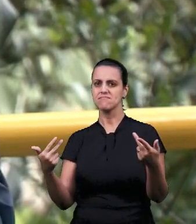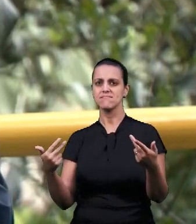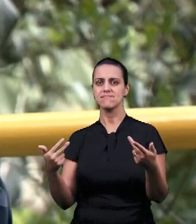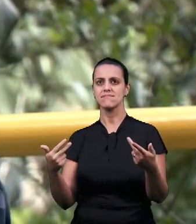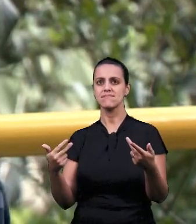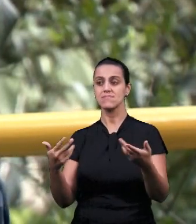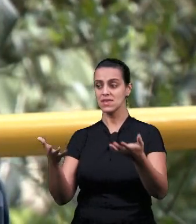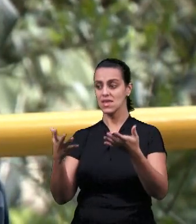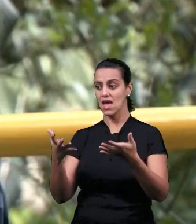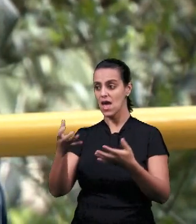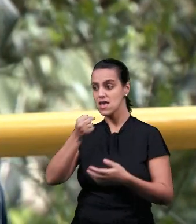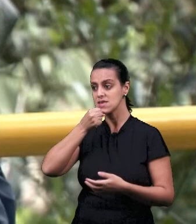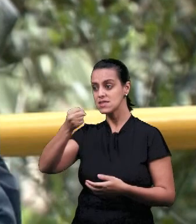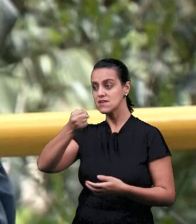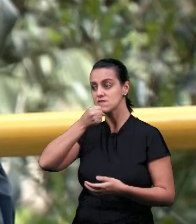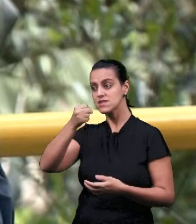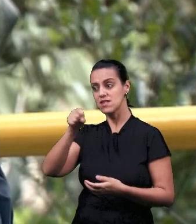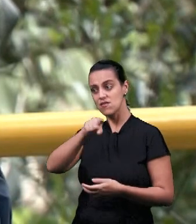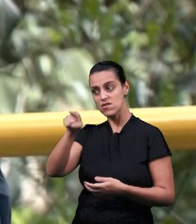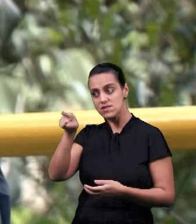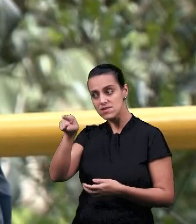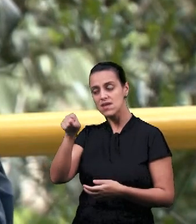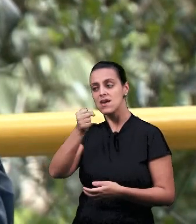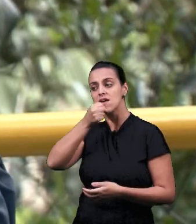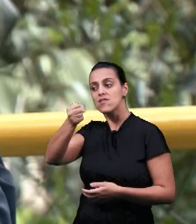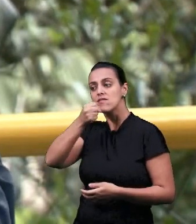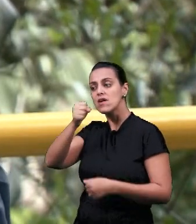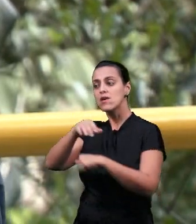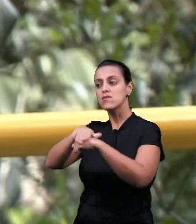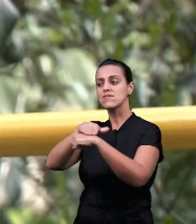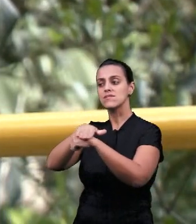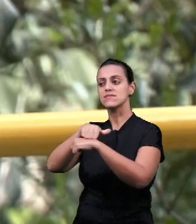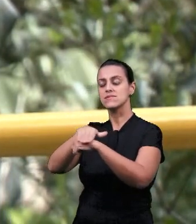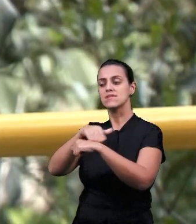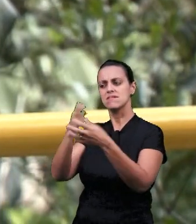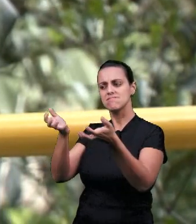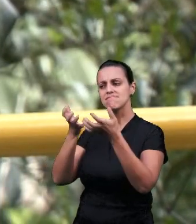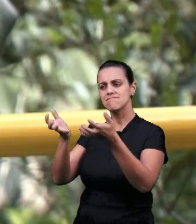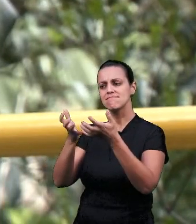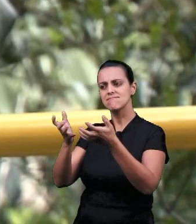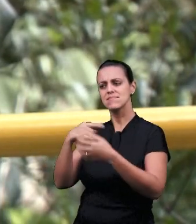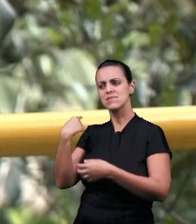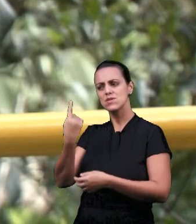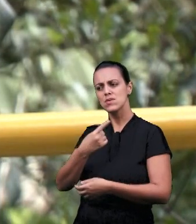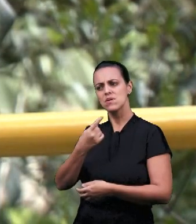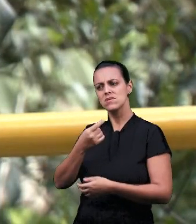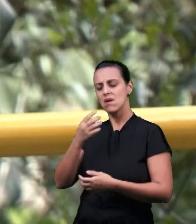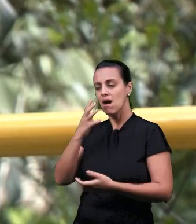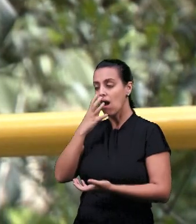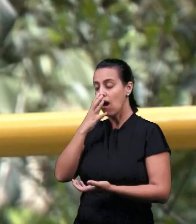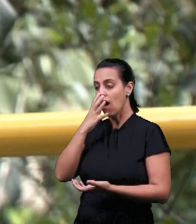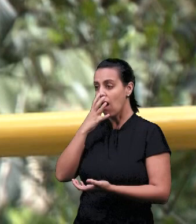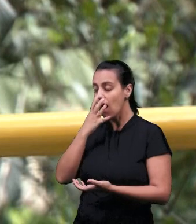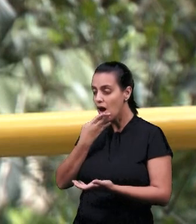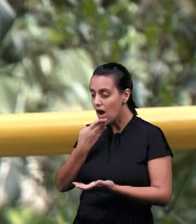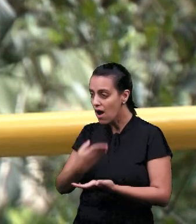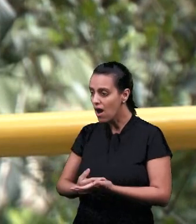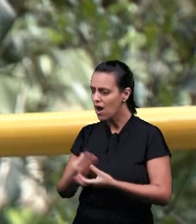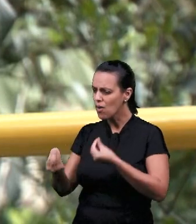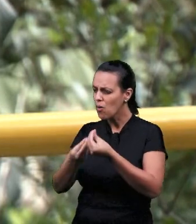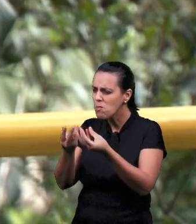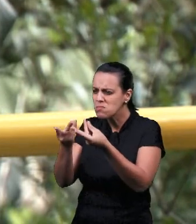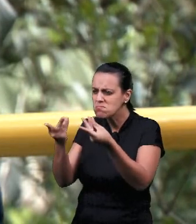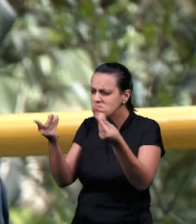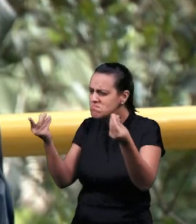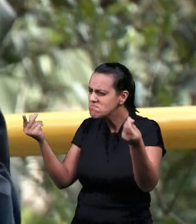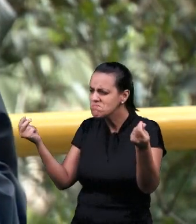Queremos um entrevistador com vocês e estamos muito bem impressionados com a qualidade da programação